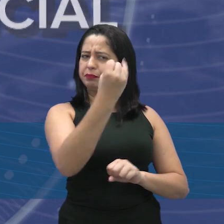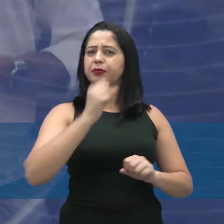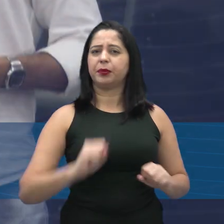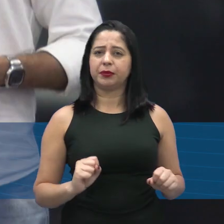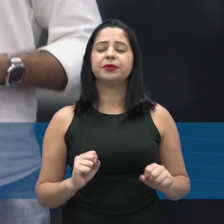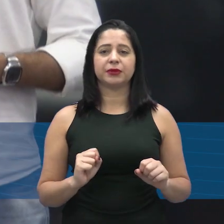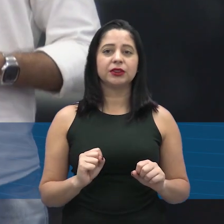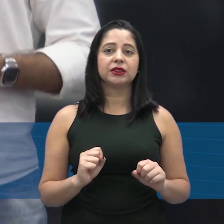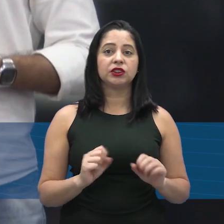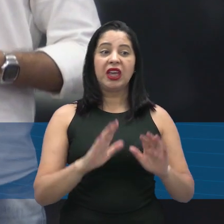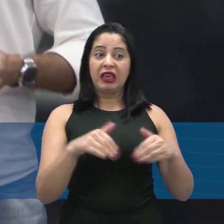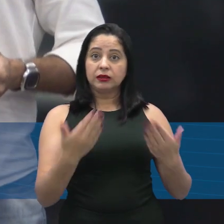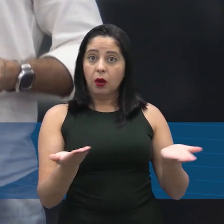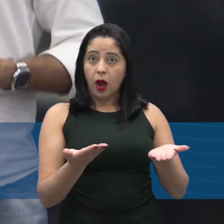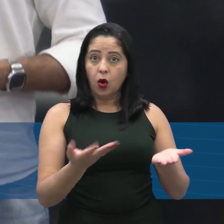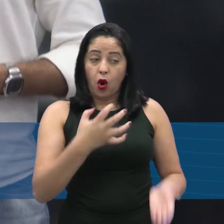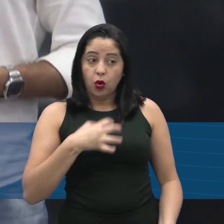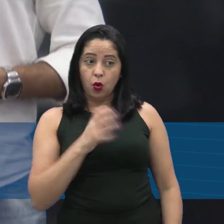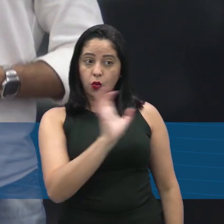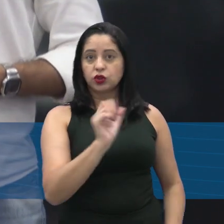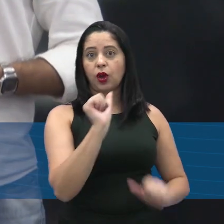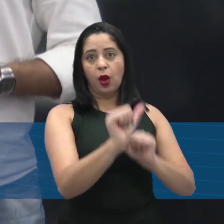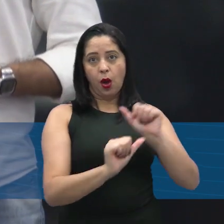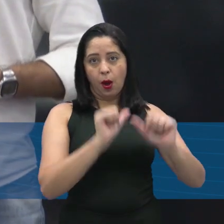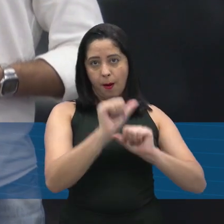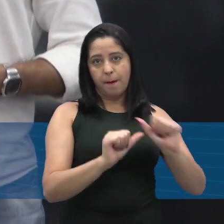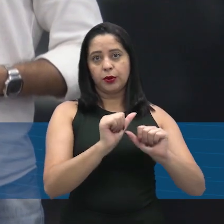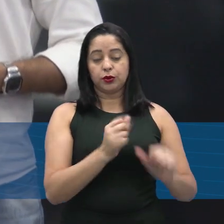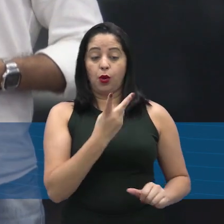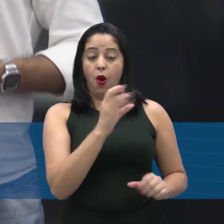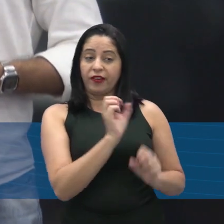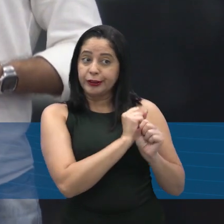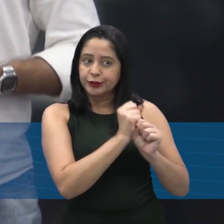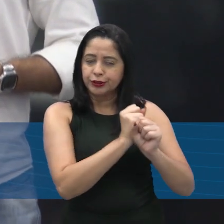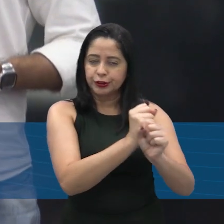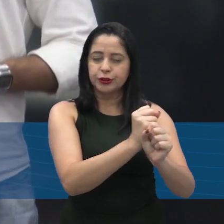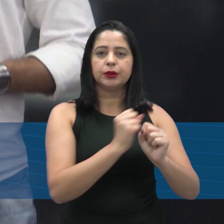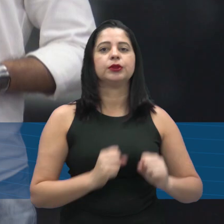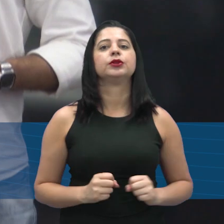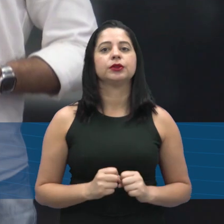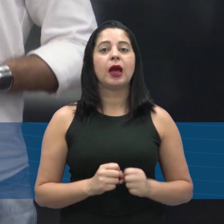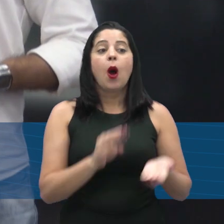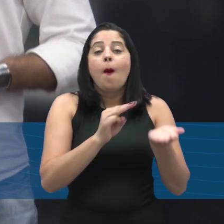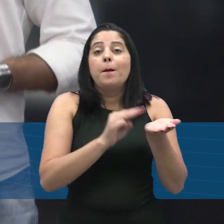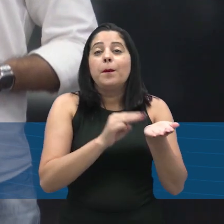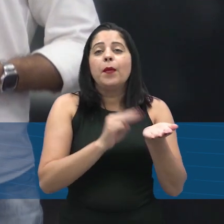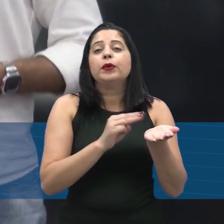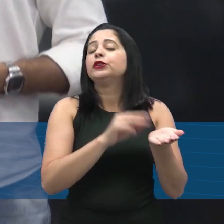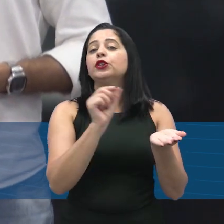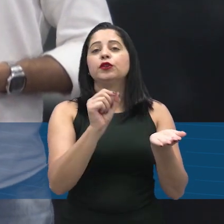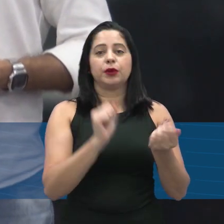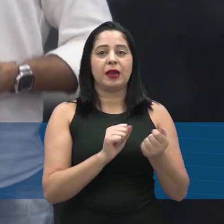Então, isso mudou bastante ao longo das últimas 2 décadas. E um dos motivos para isso